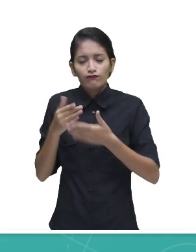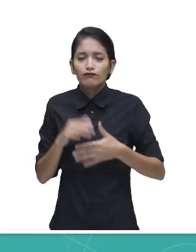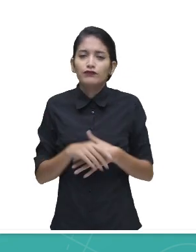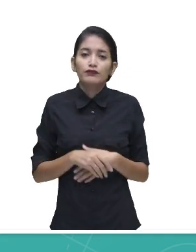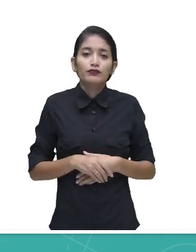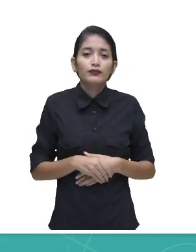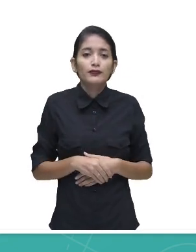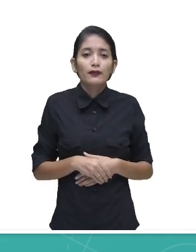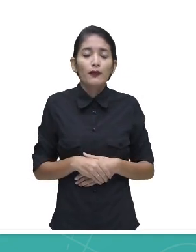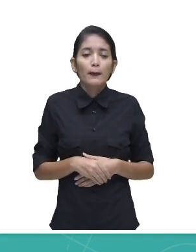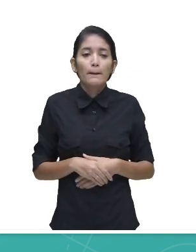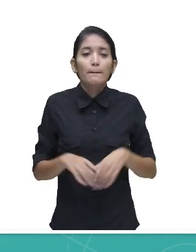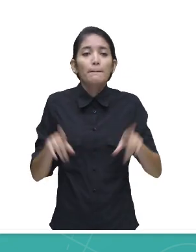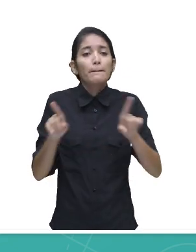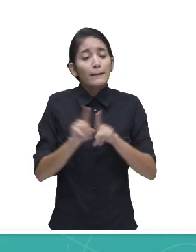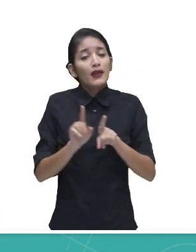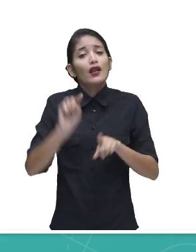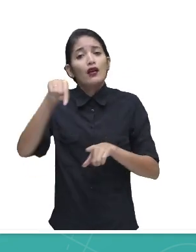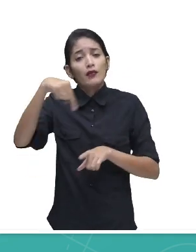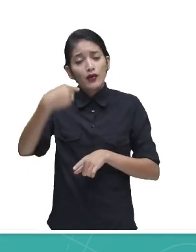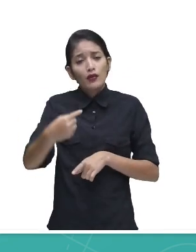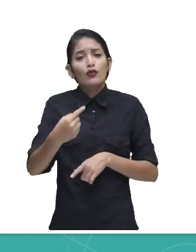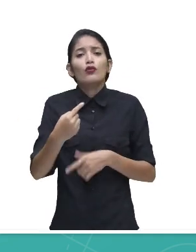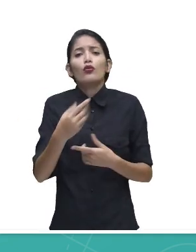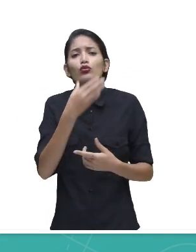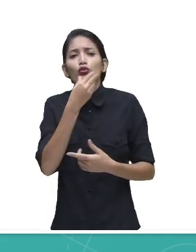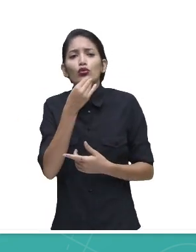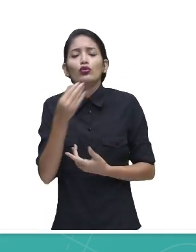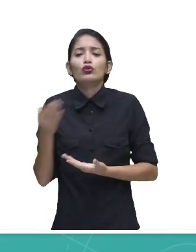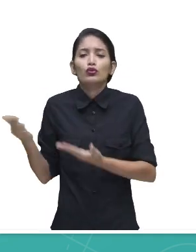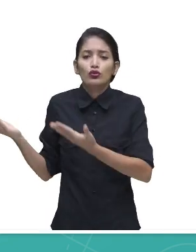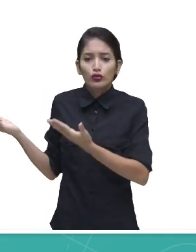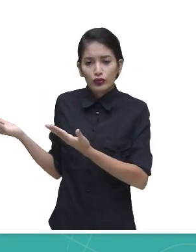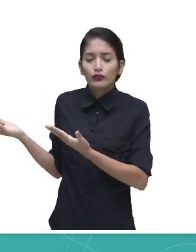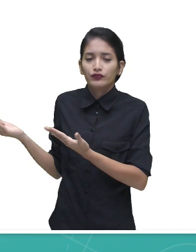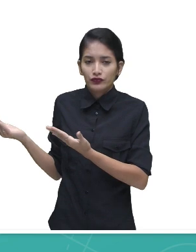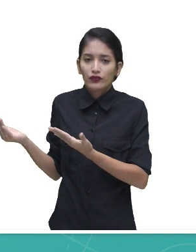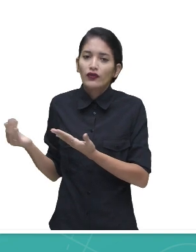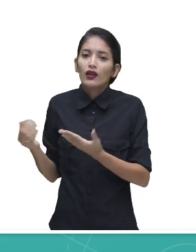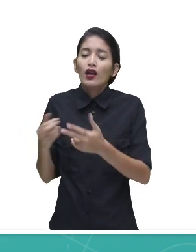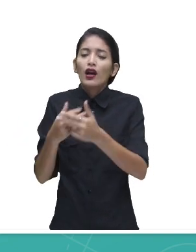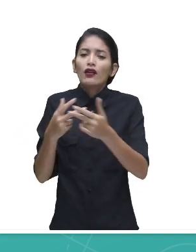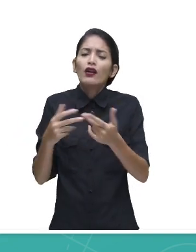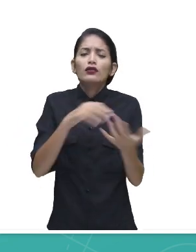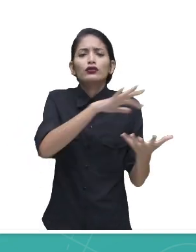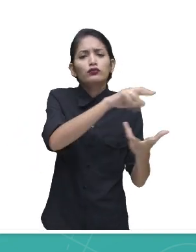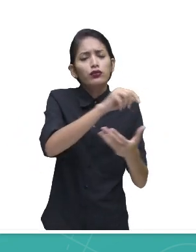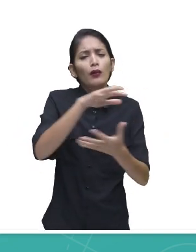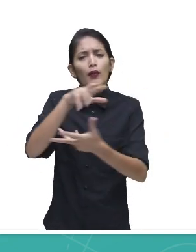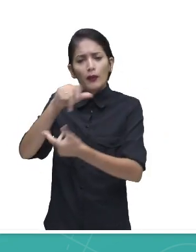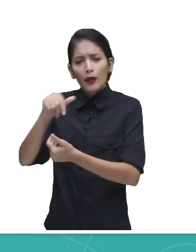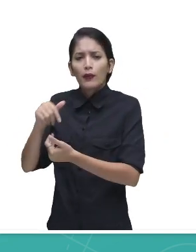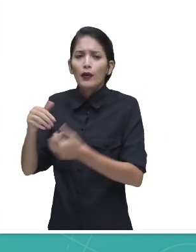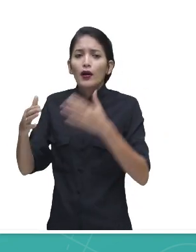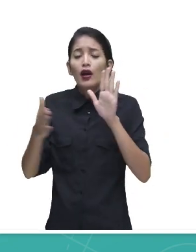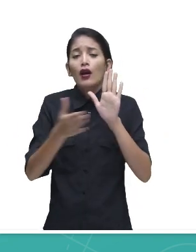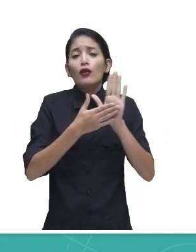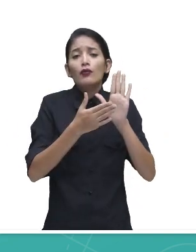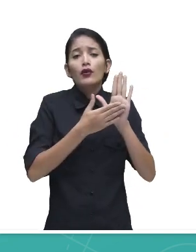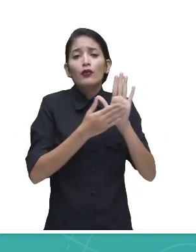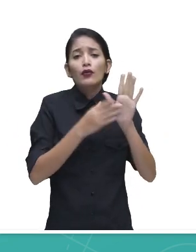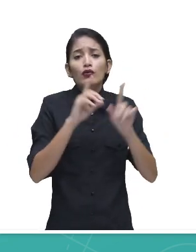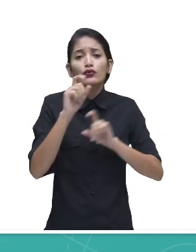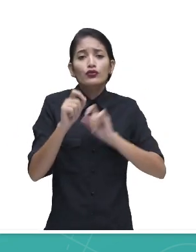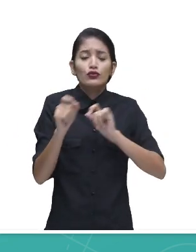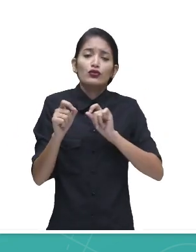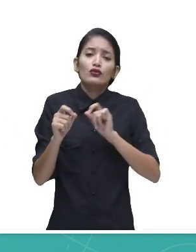também temos Edmund Halley, que analisou as observações de cometas históricos e propôs que o